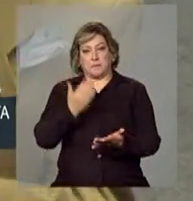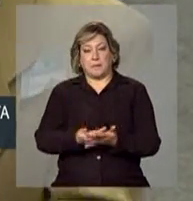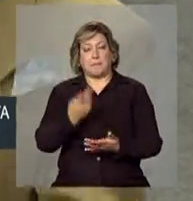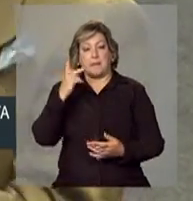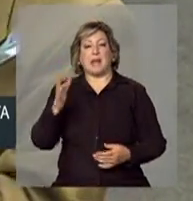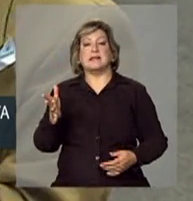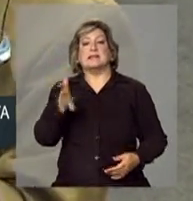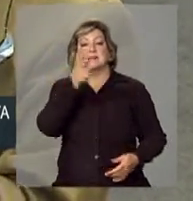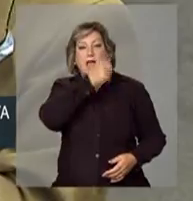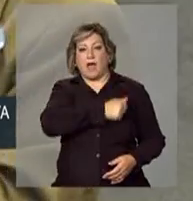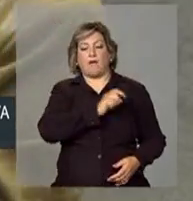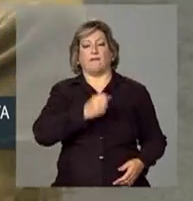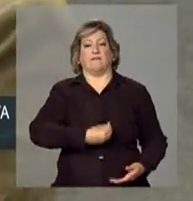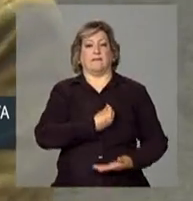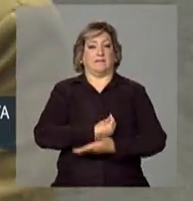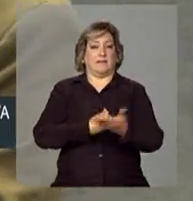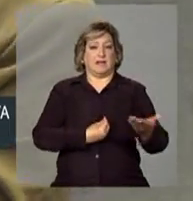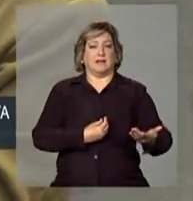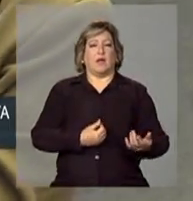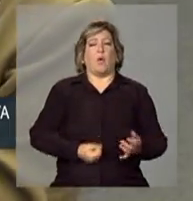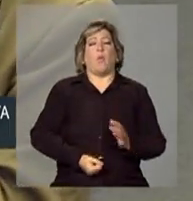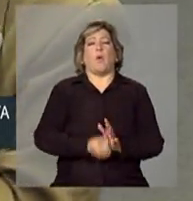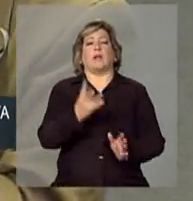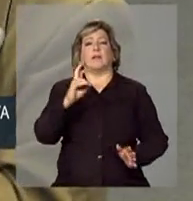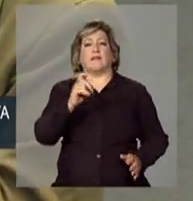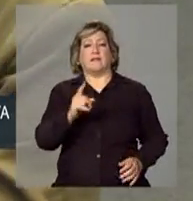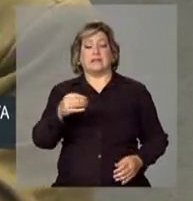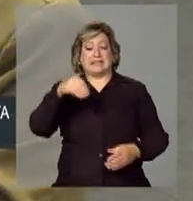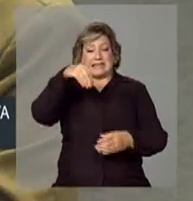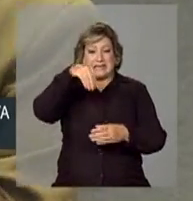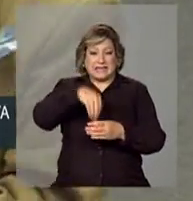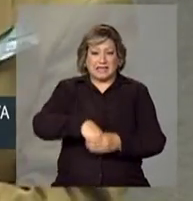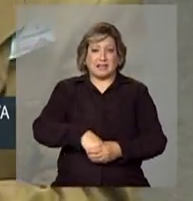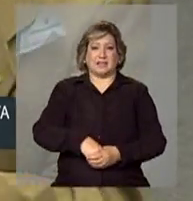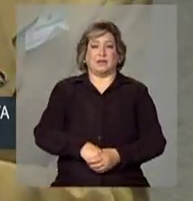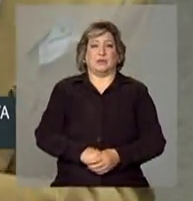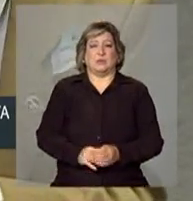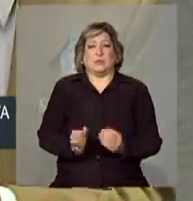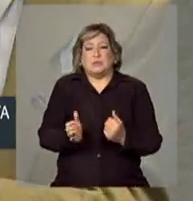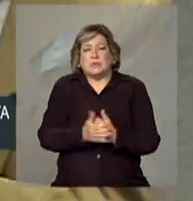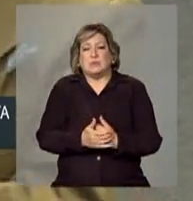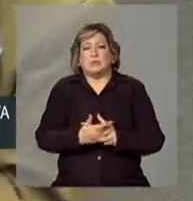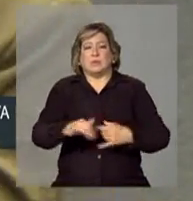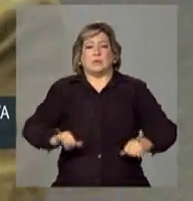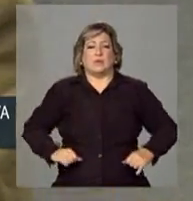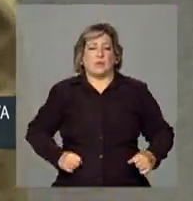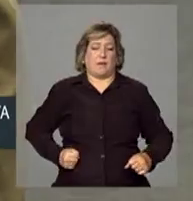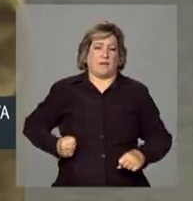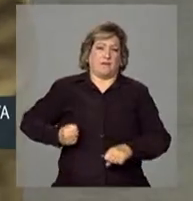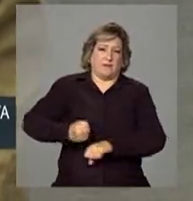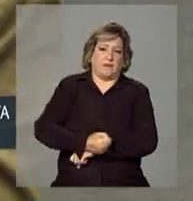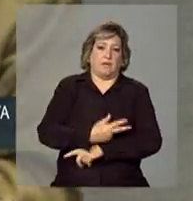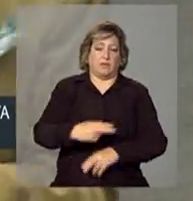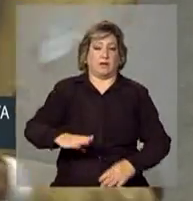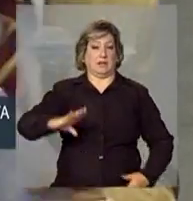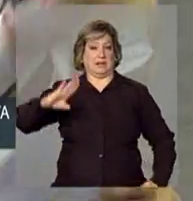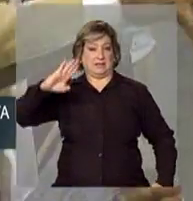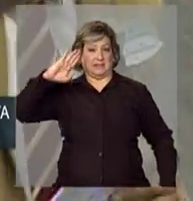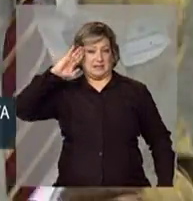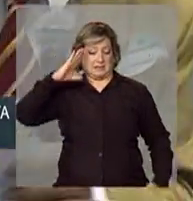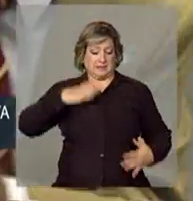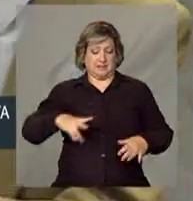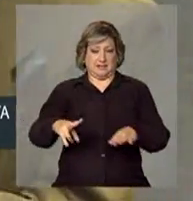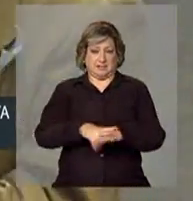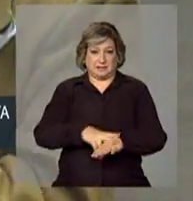vidas, quantas vezes, de dentro dos porões da tortura, Exército, Marinha, Aeronáutica, SOPS,